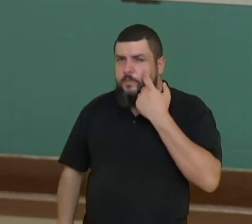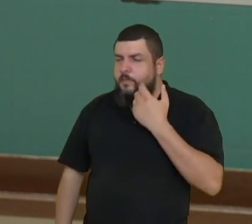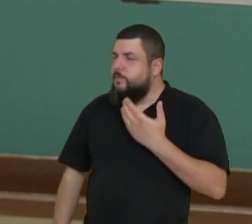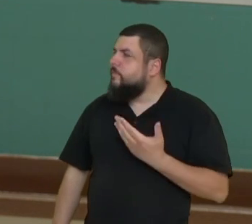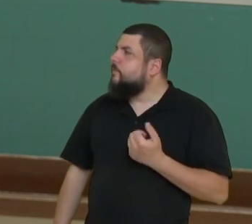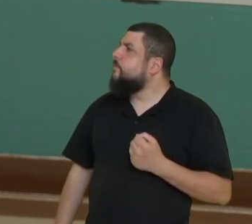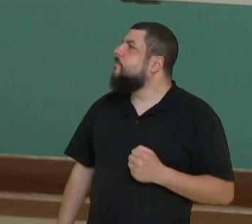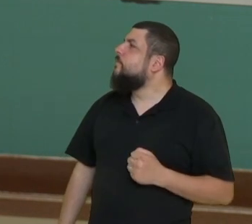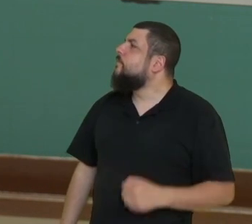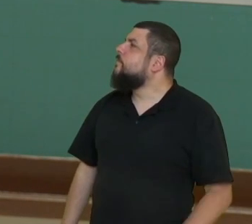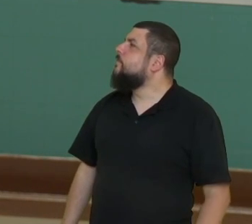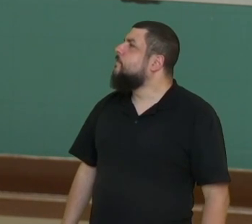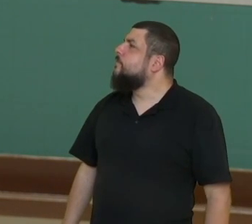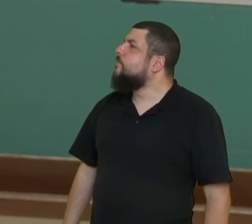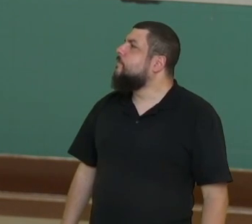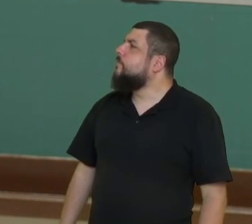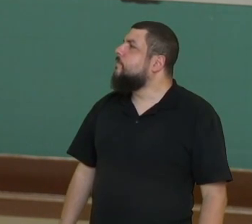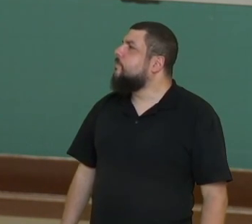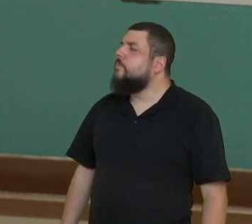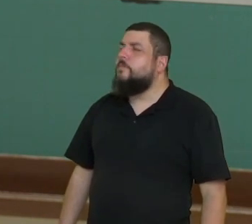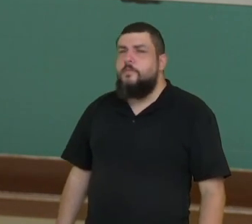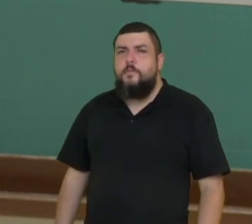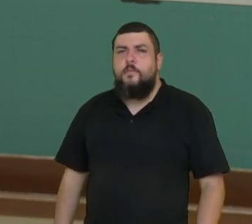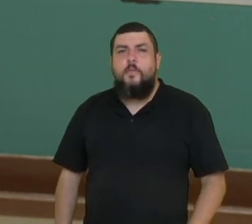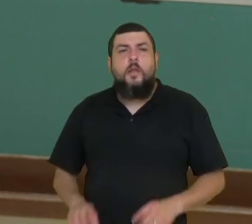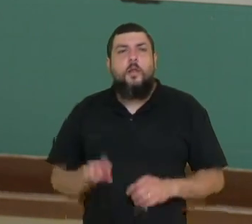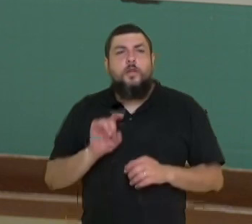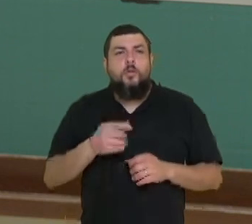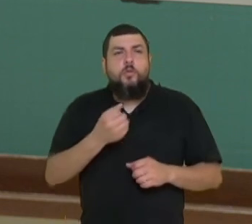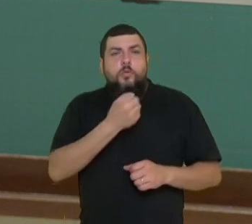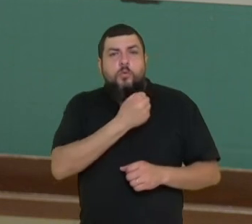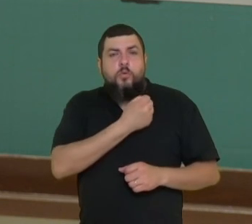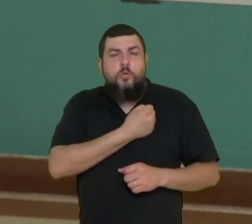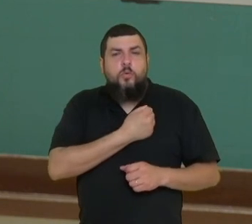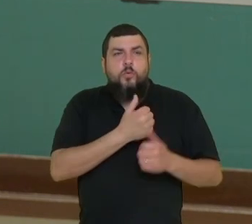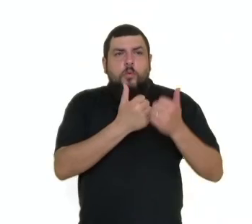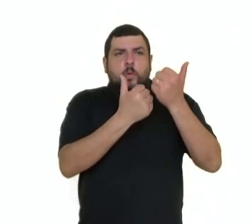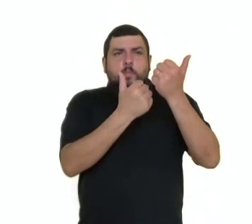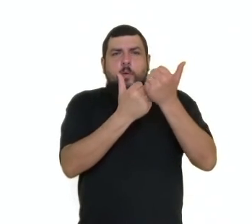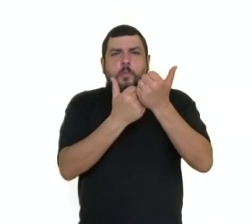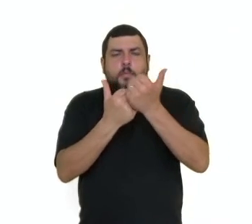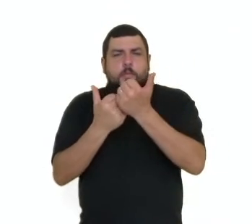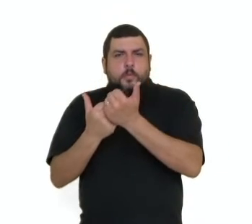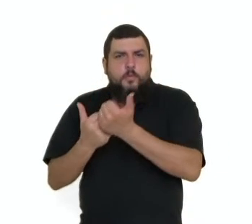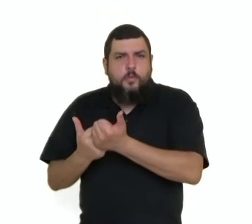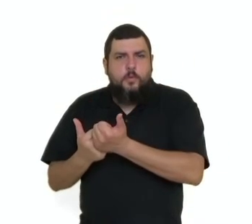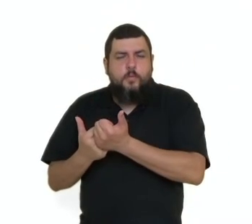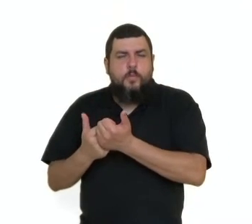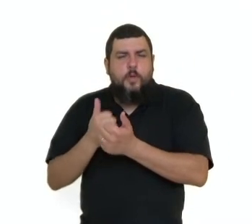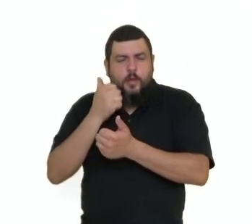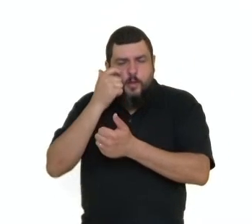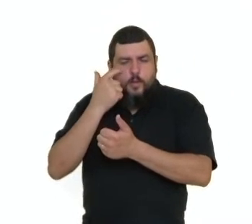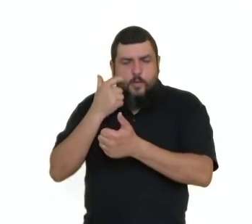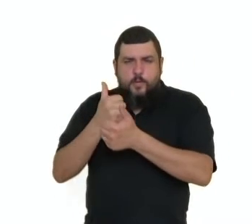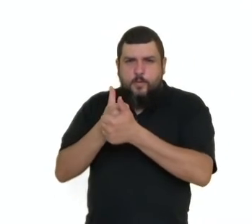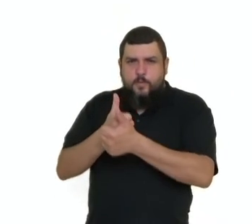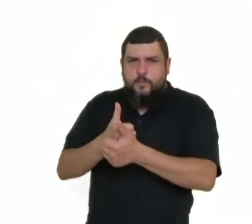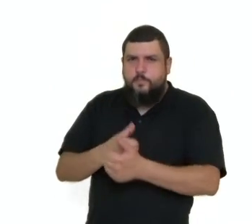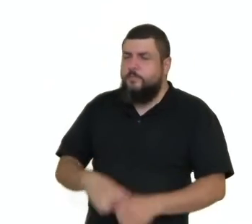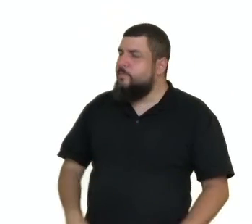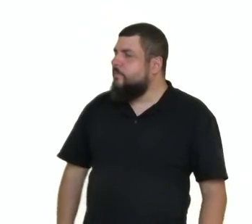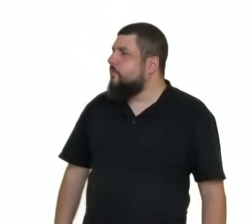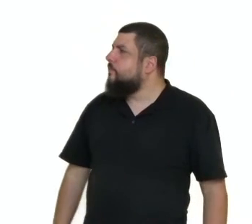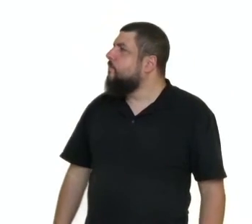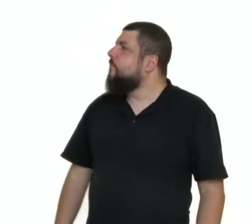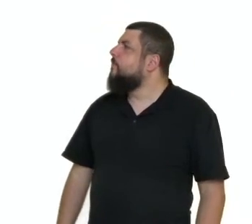a kx² sobre 2. E aí faz a substituição dos nossos valores, ou seja, tal trabalho é